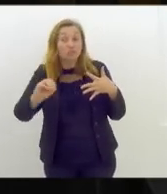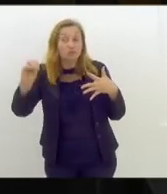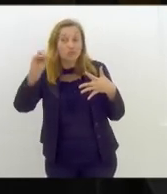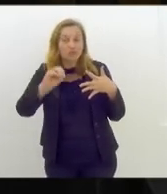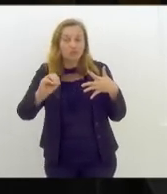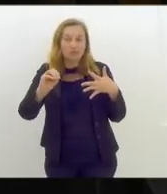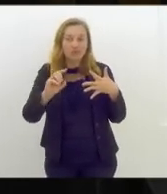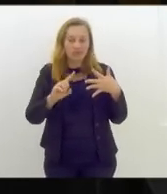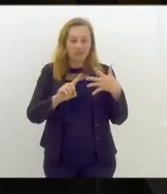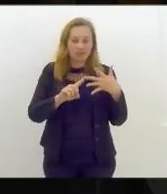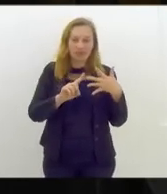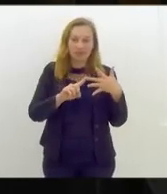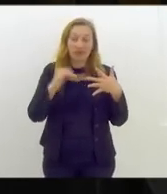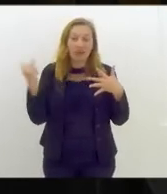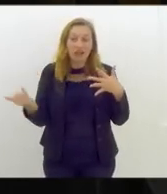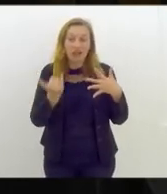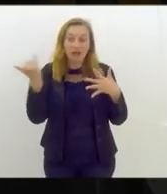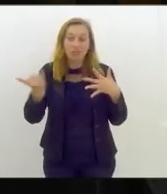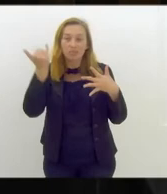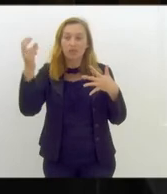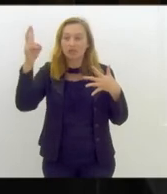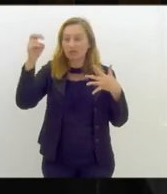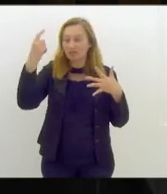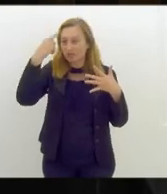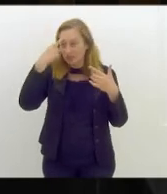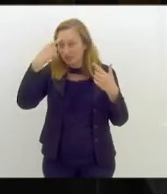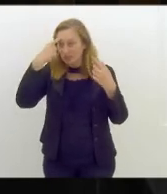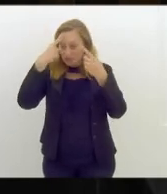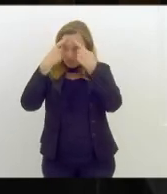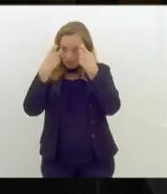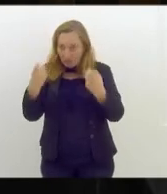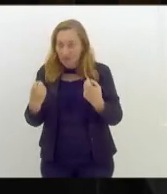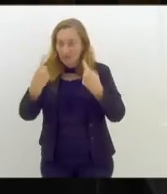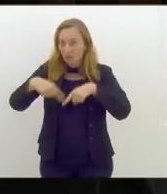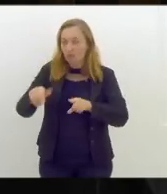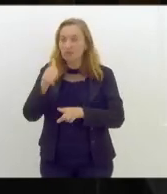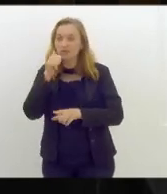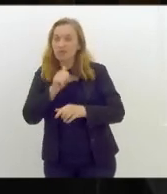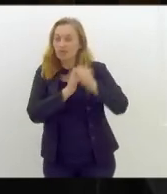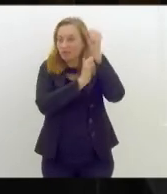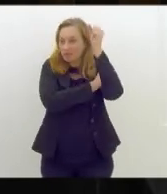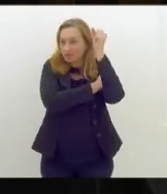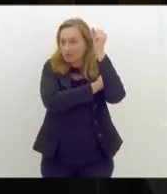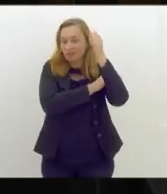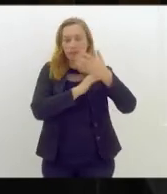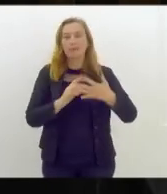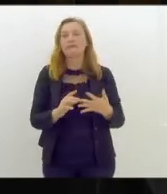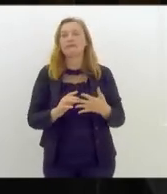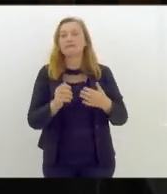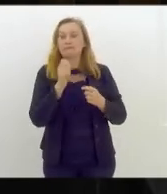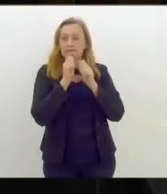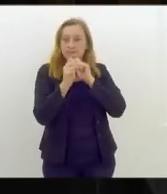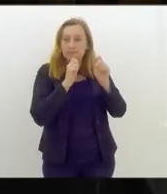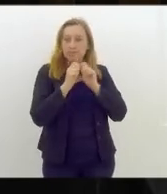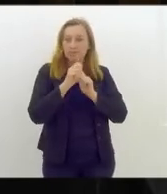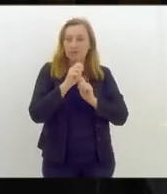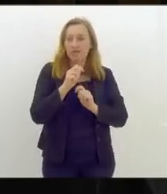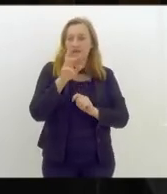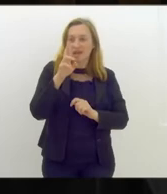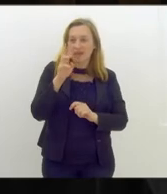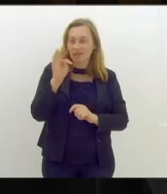O outro é a importância do tema da violência contra a mulher e o empoderamento feminino, que a jornalista Renata Isaú